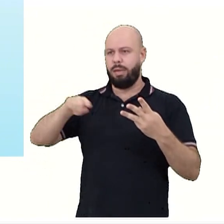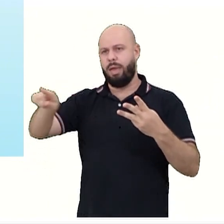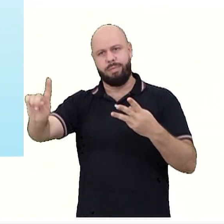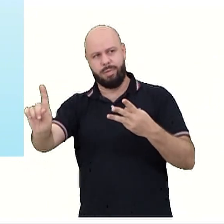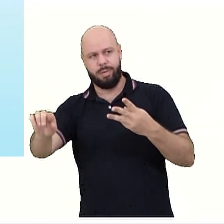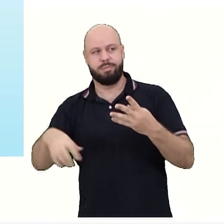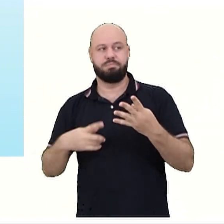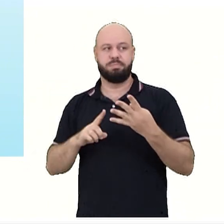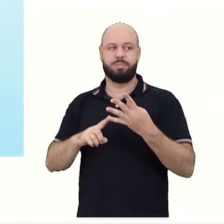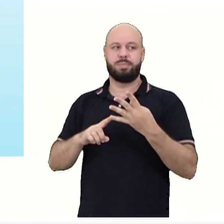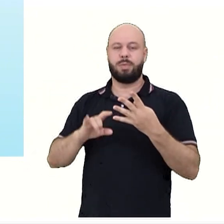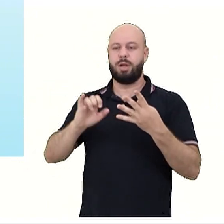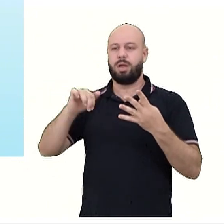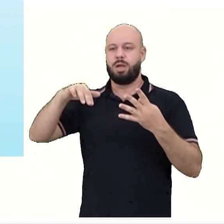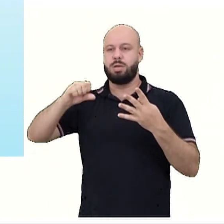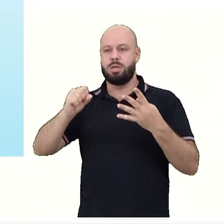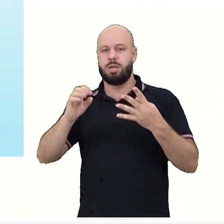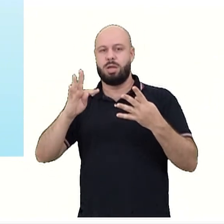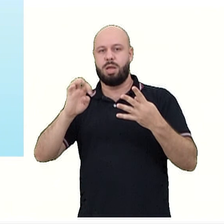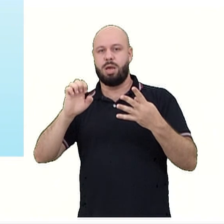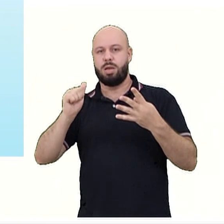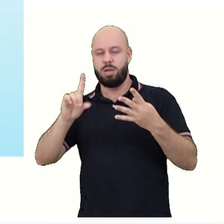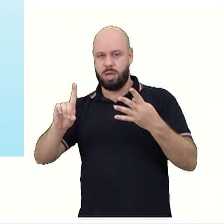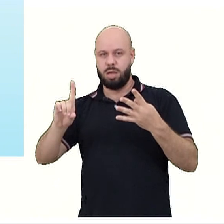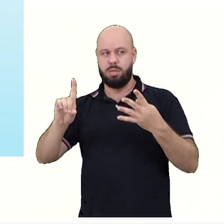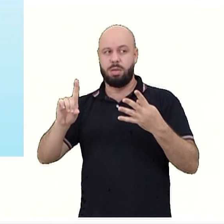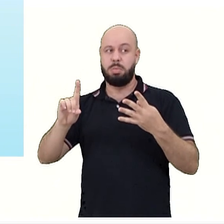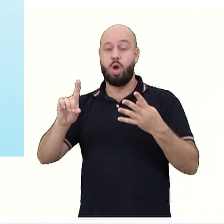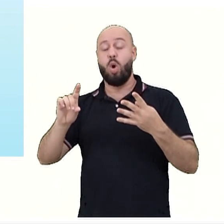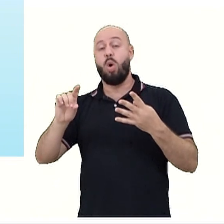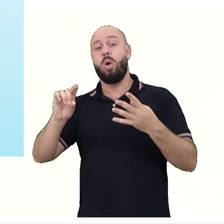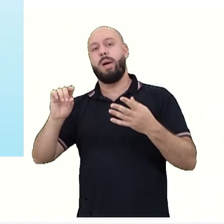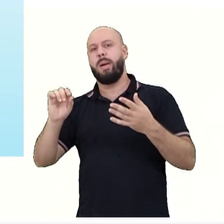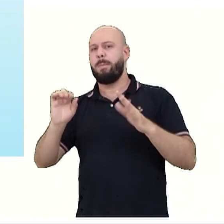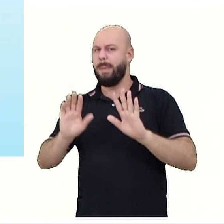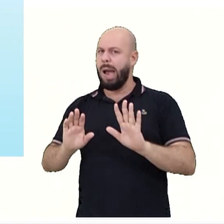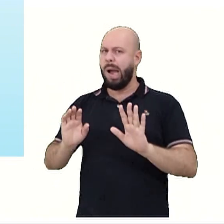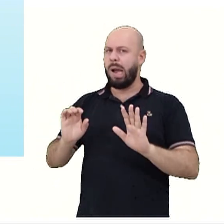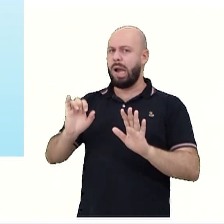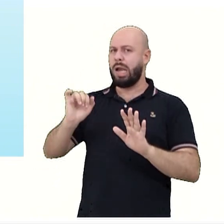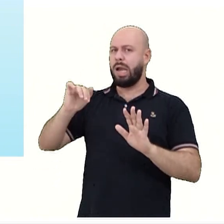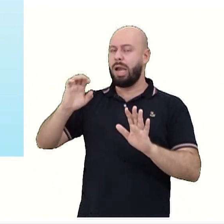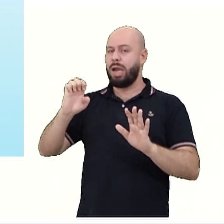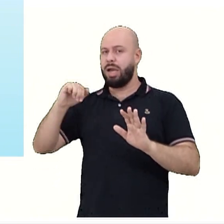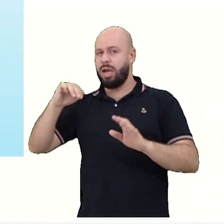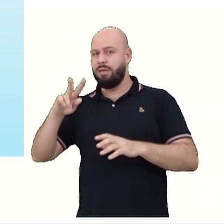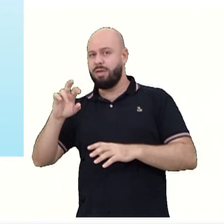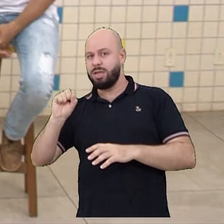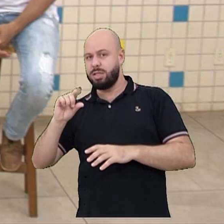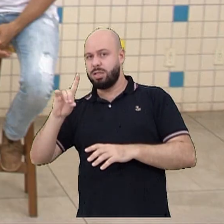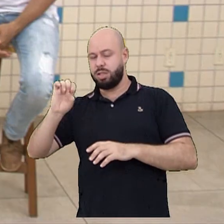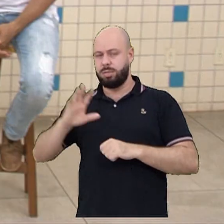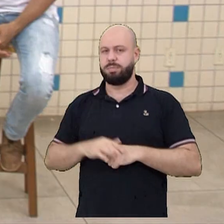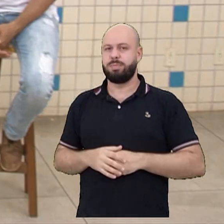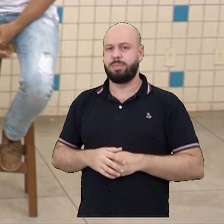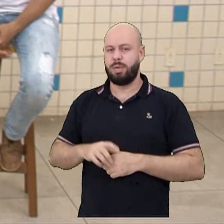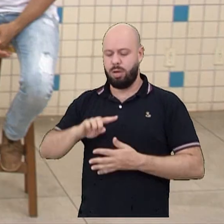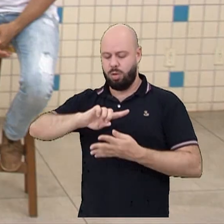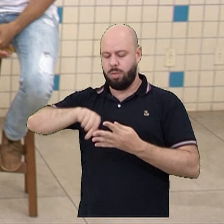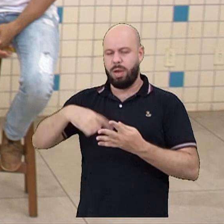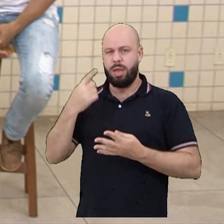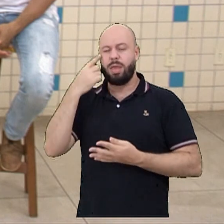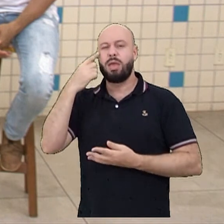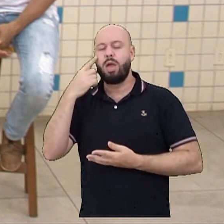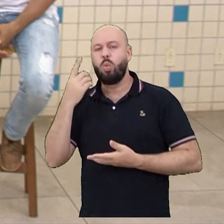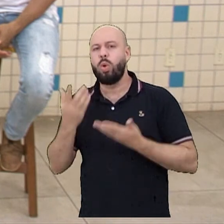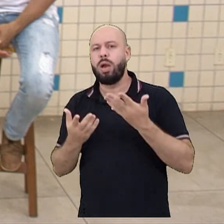por exemplo. Instead, que é em vez de. Exatamente. Então, todas essas, elas dão a ideia de que